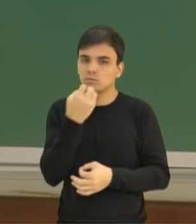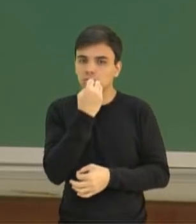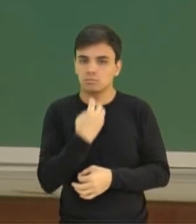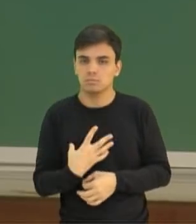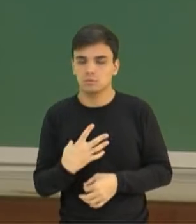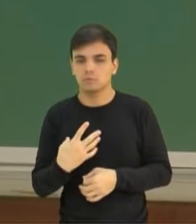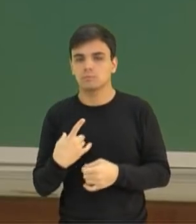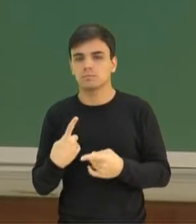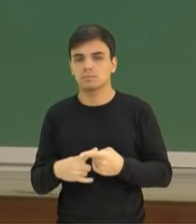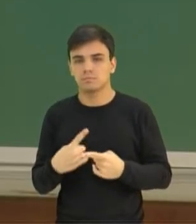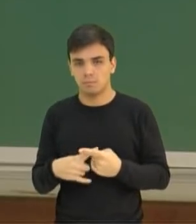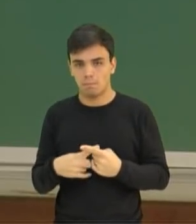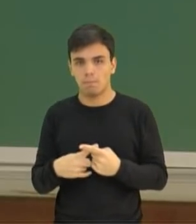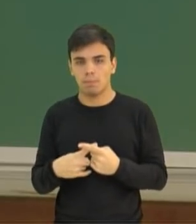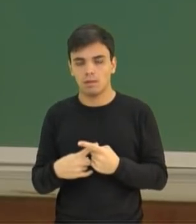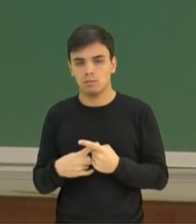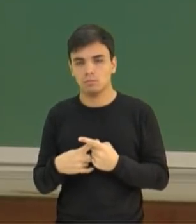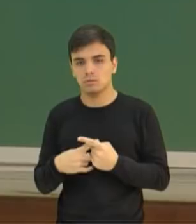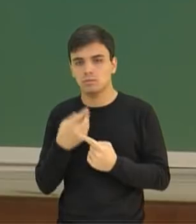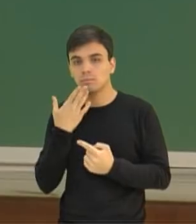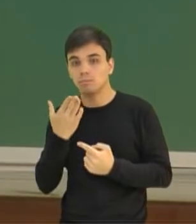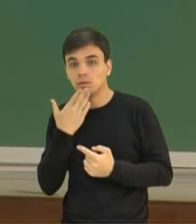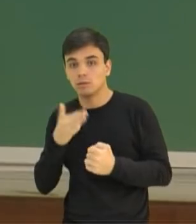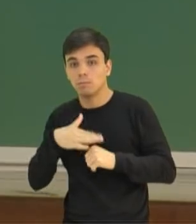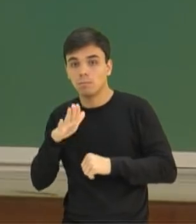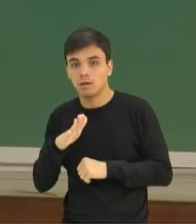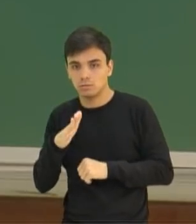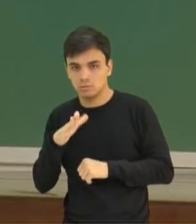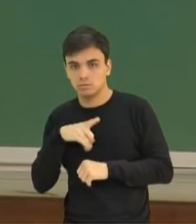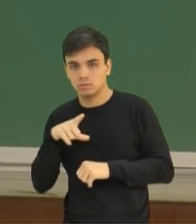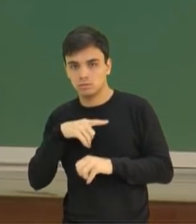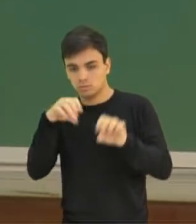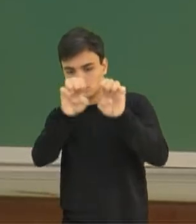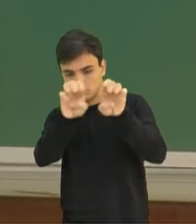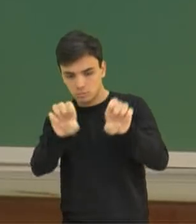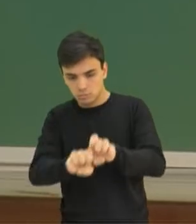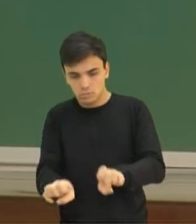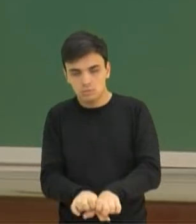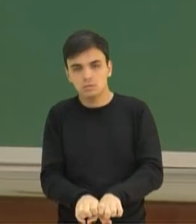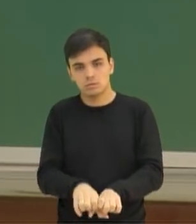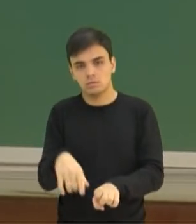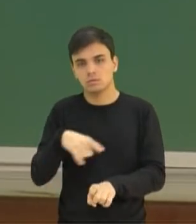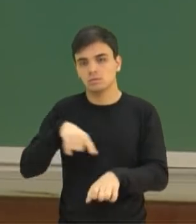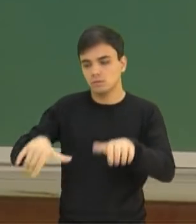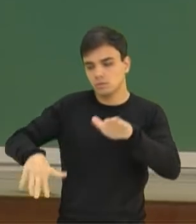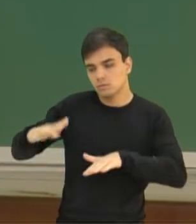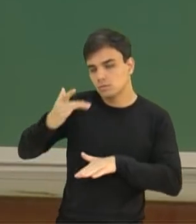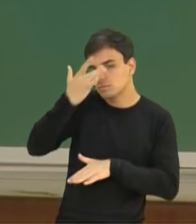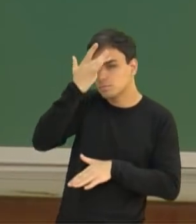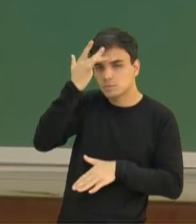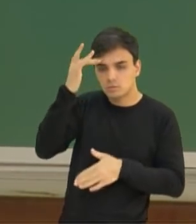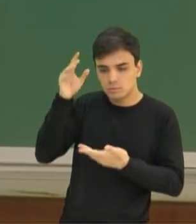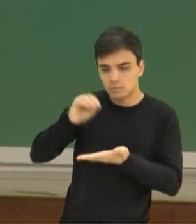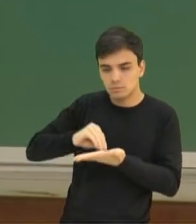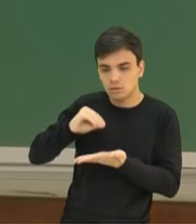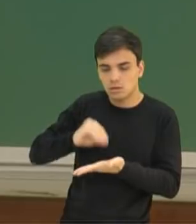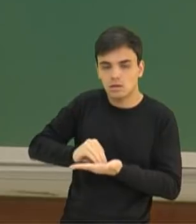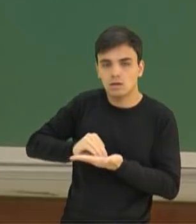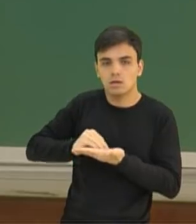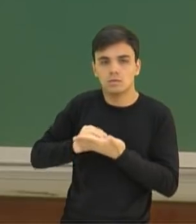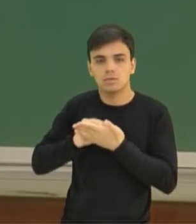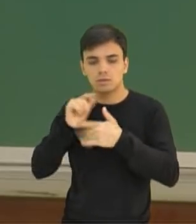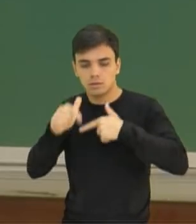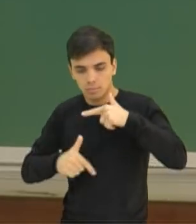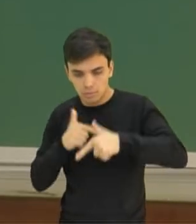positiva, porque aí vai exigir muito mais estrutura e as pessoas vão ter, muitas vezes, a falta do serviço, do